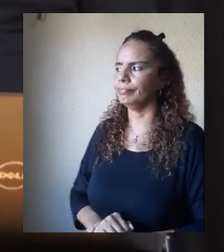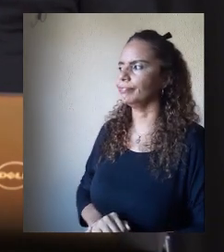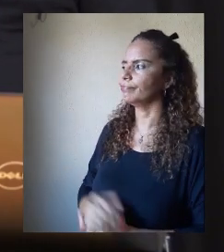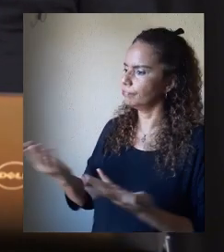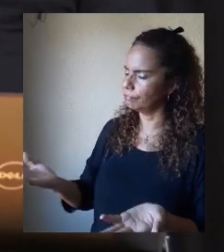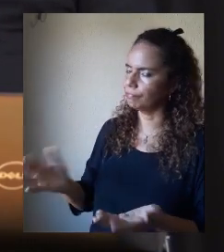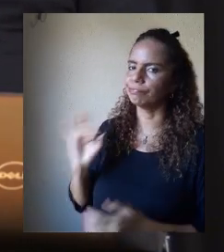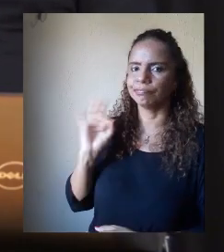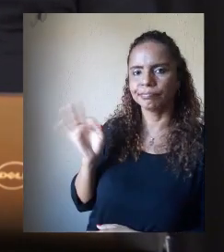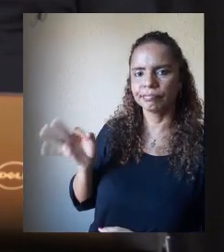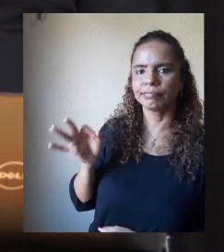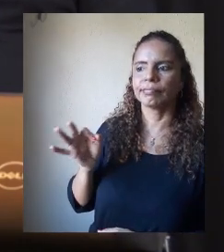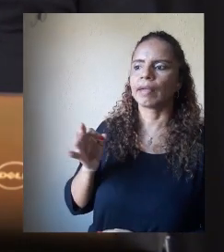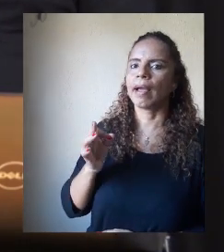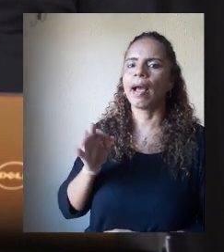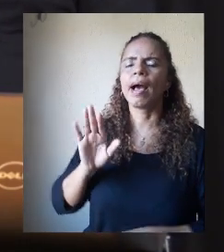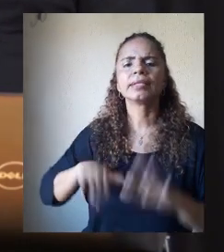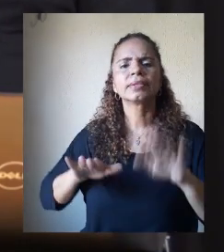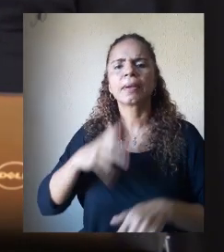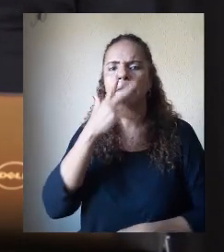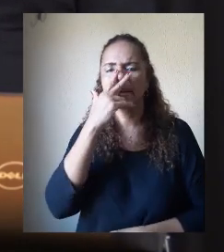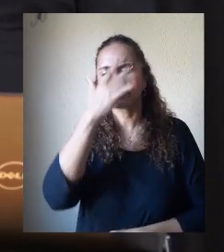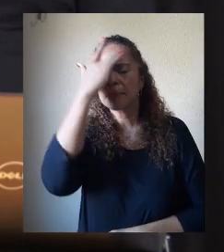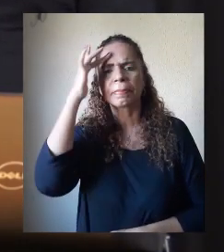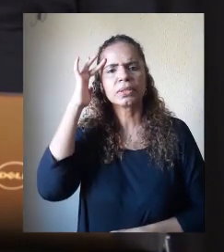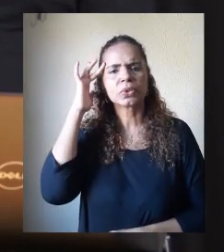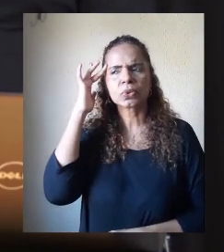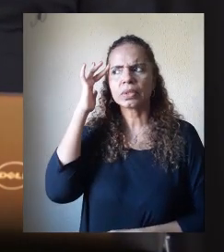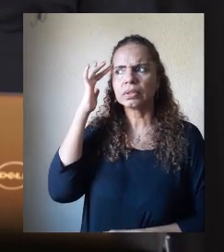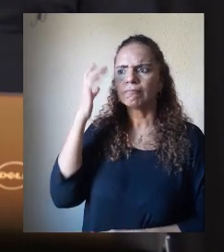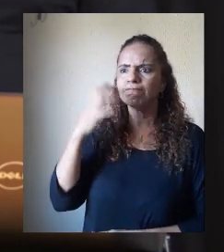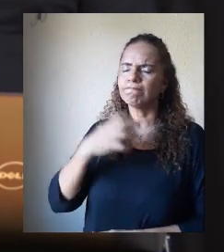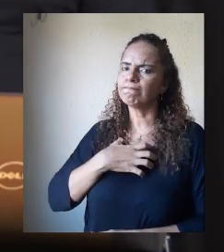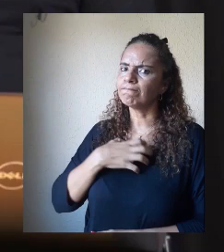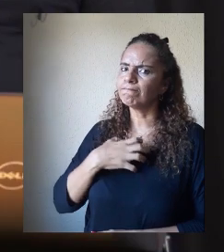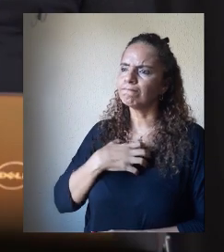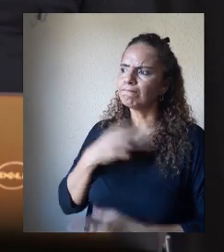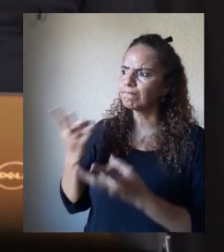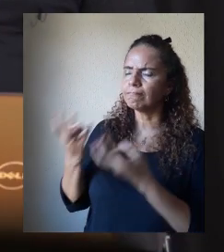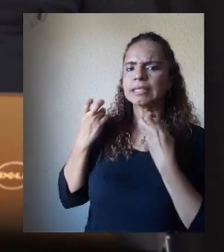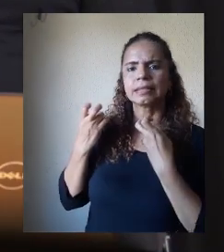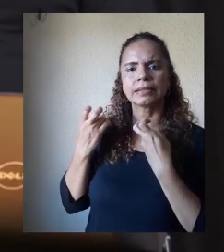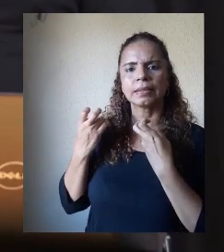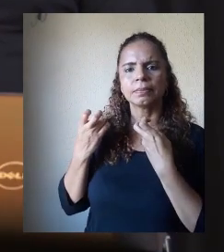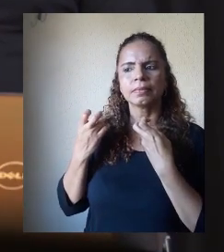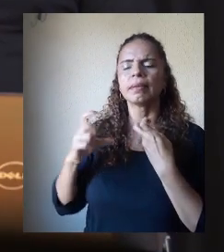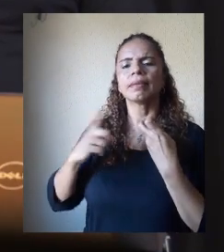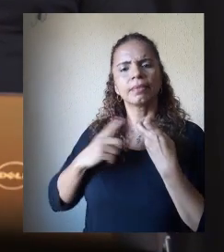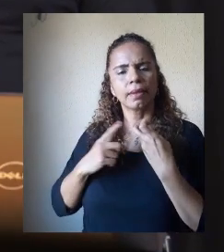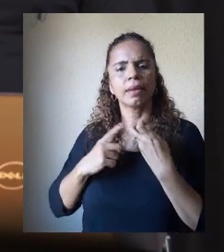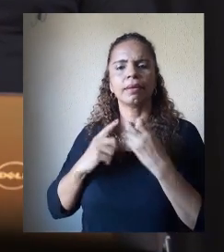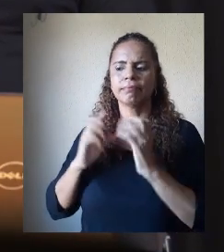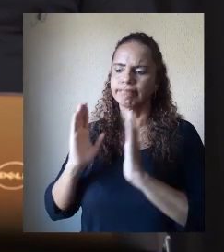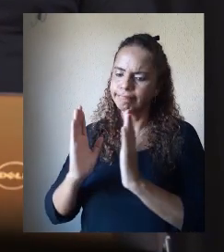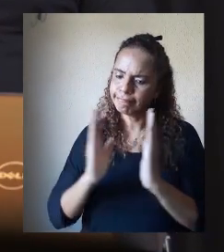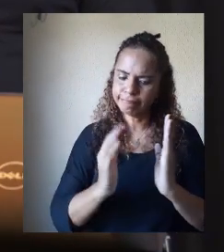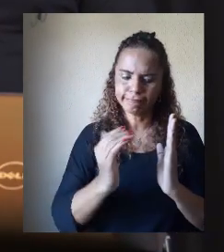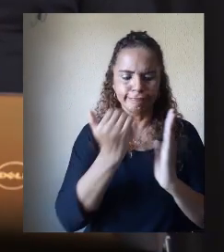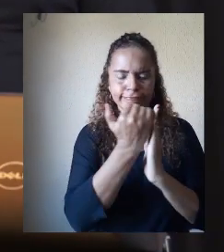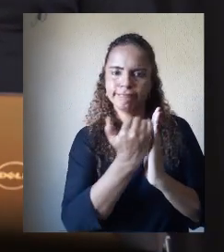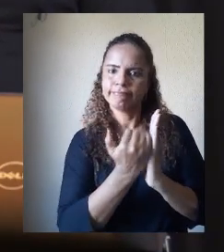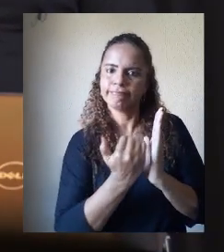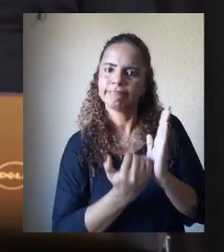incrível que pareça, as pessoas não se tocam disso às vezes, é que de todas essas medidas que as pessoas